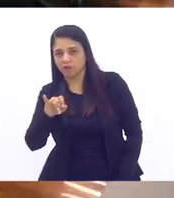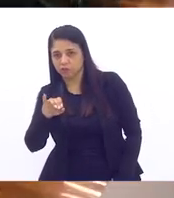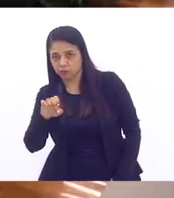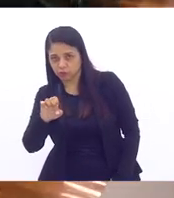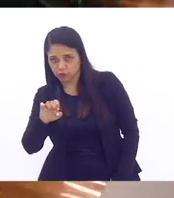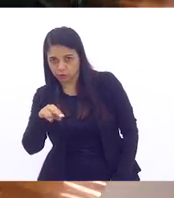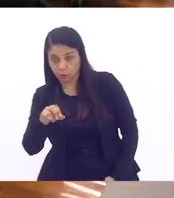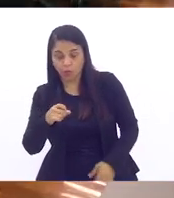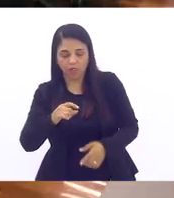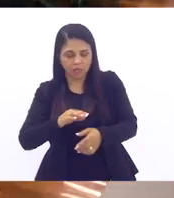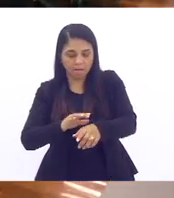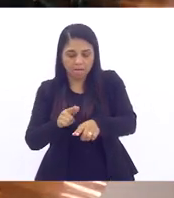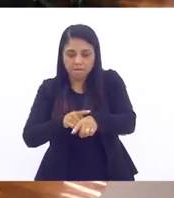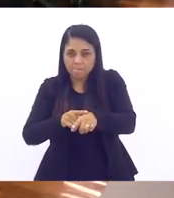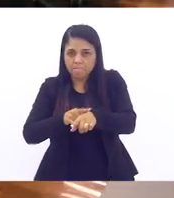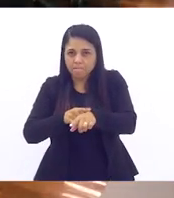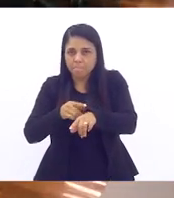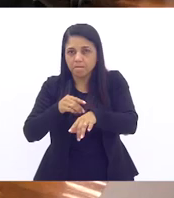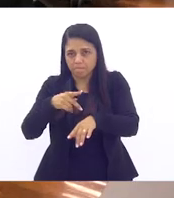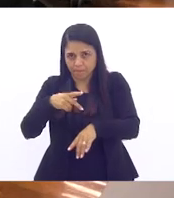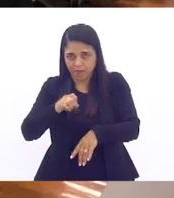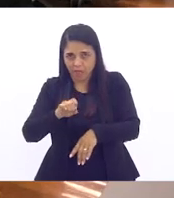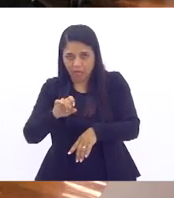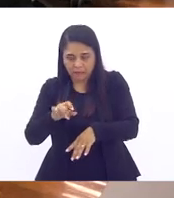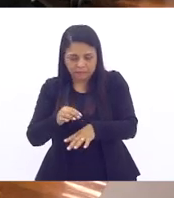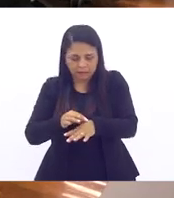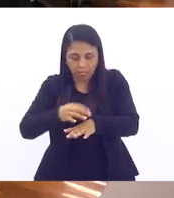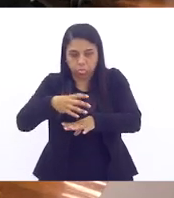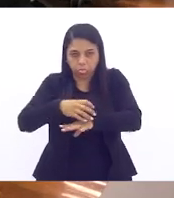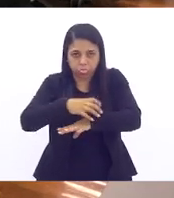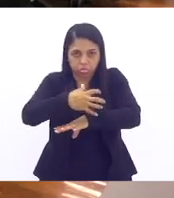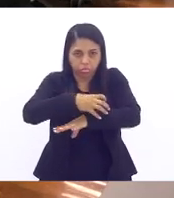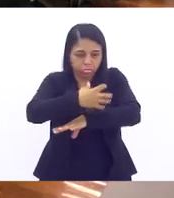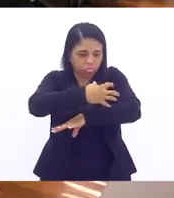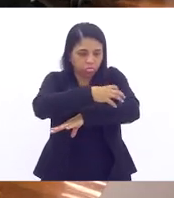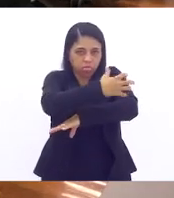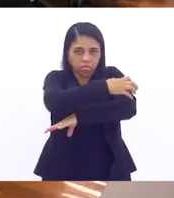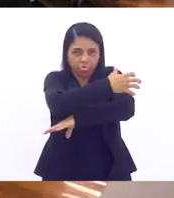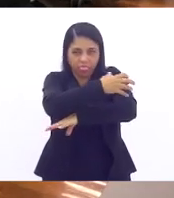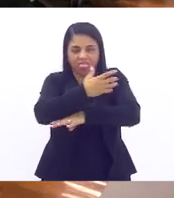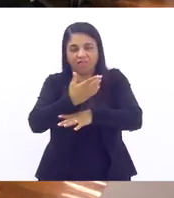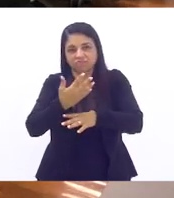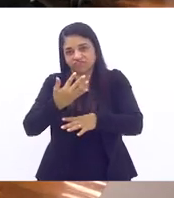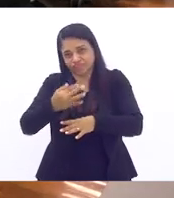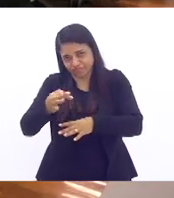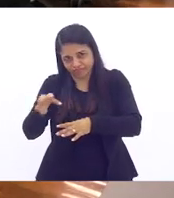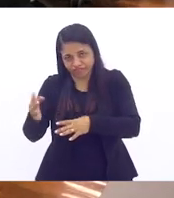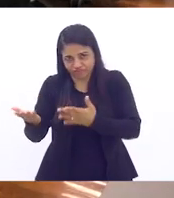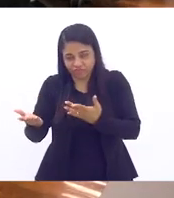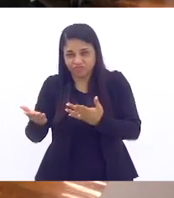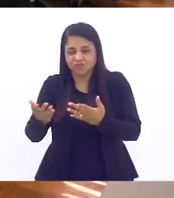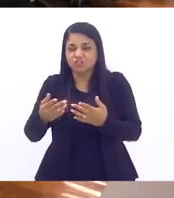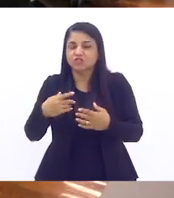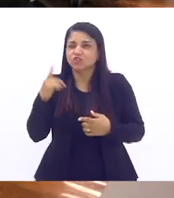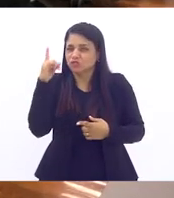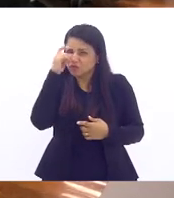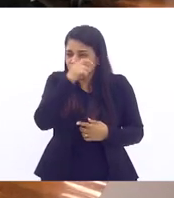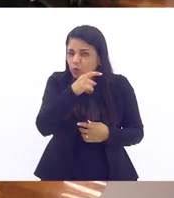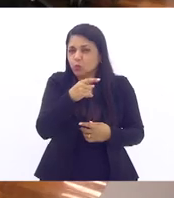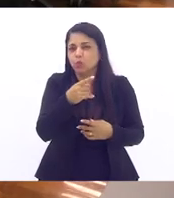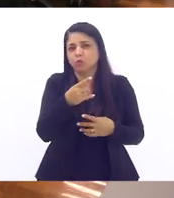da pele e essas essas feridas são recorrentes o que o que dificulta muito o tratamento